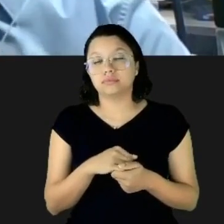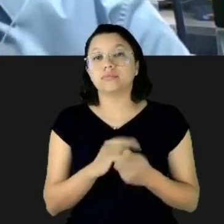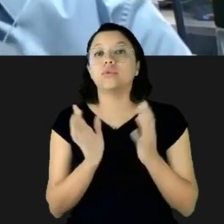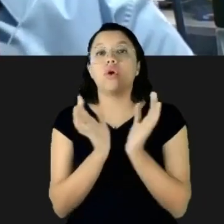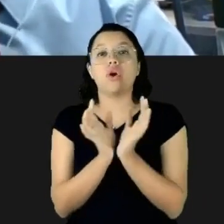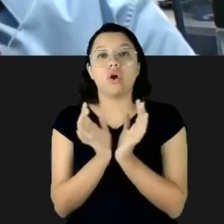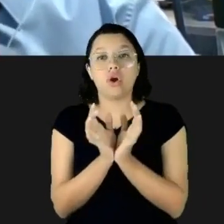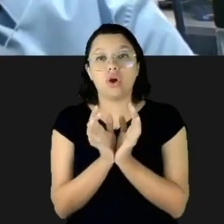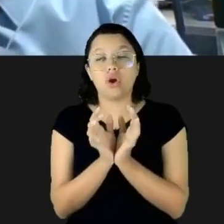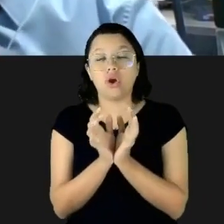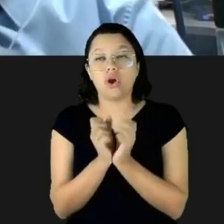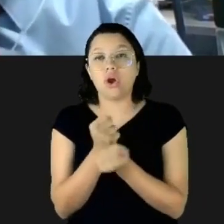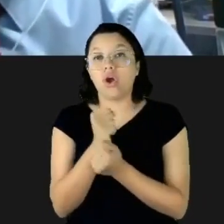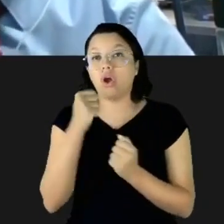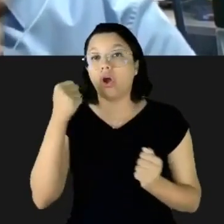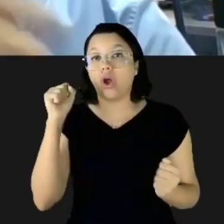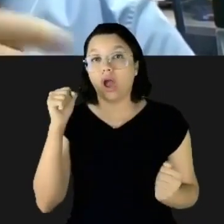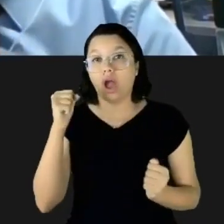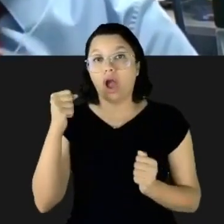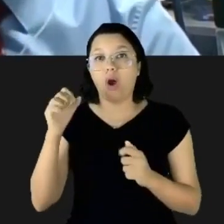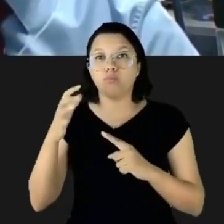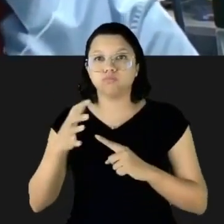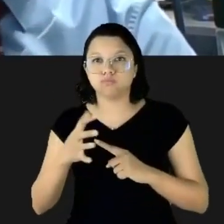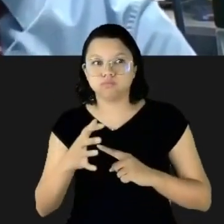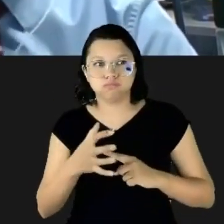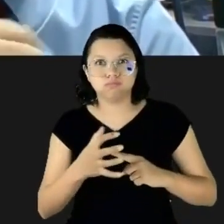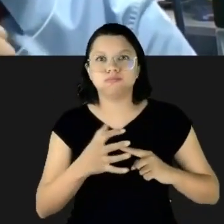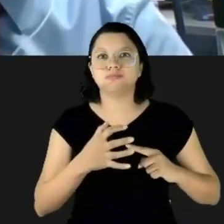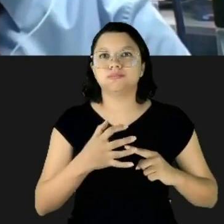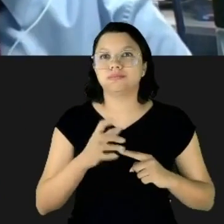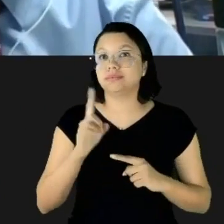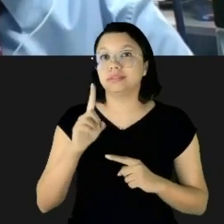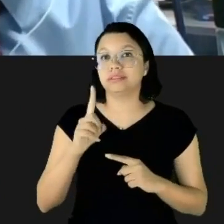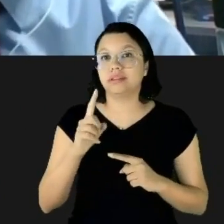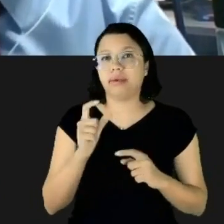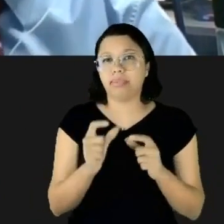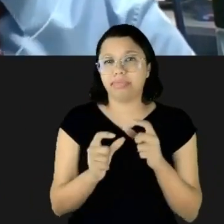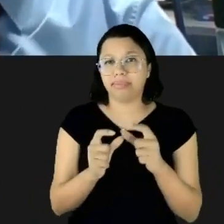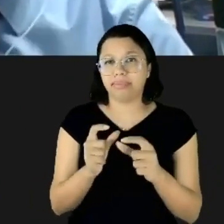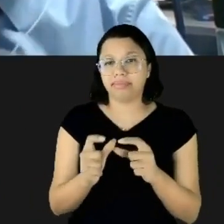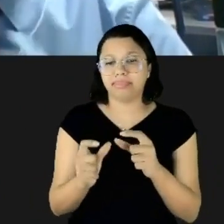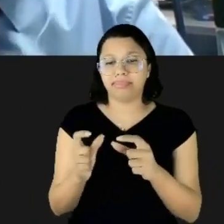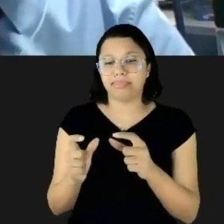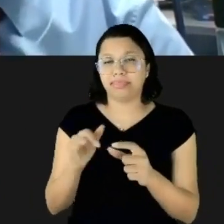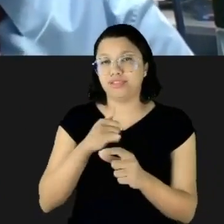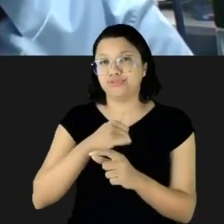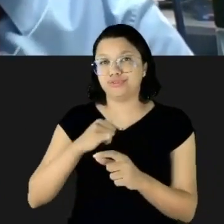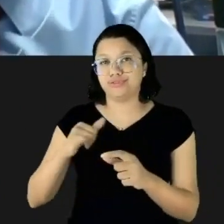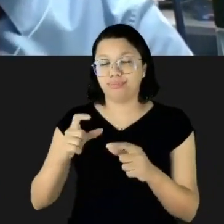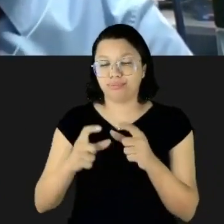equipe o grande motor e não ilhas dentro da unidade que cada um